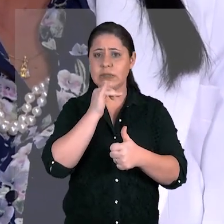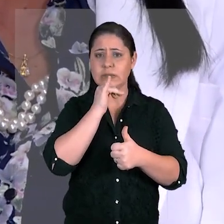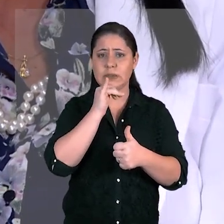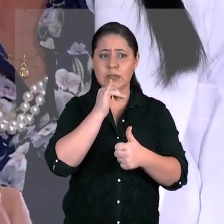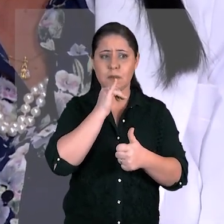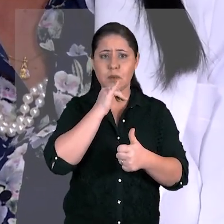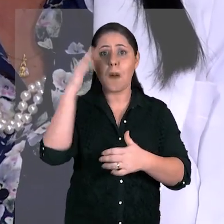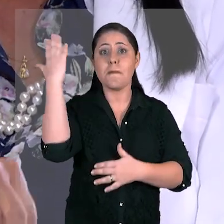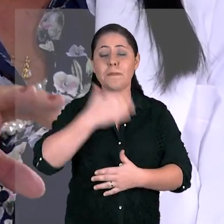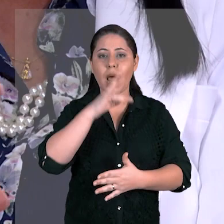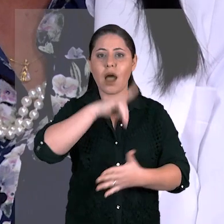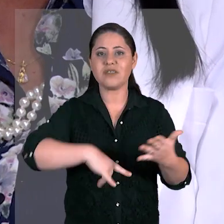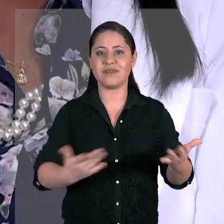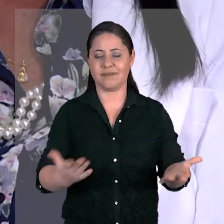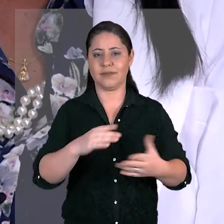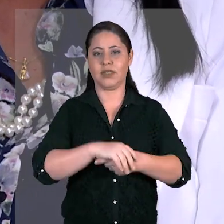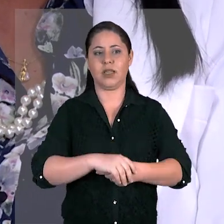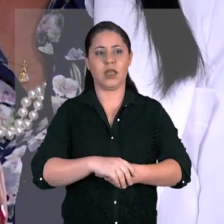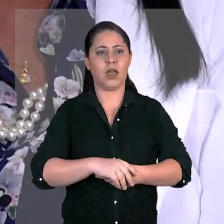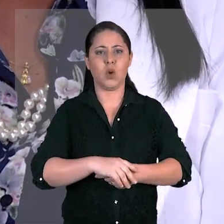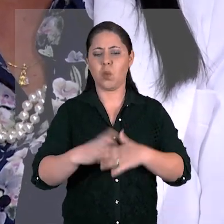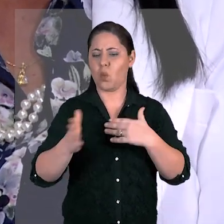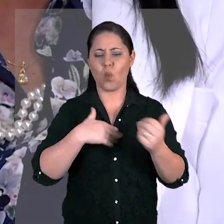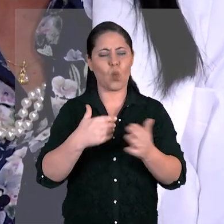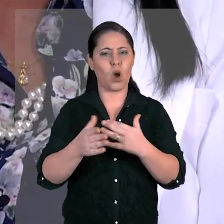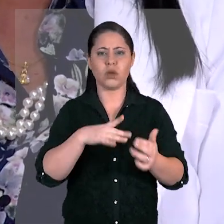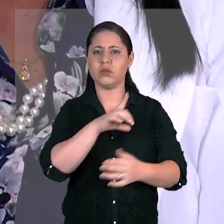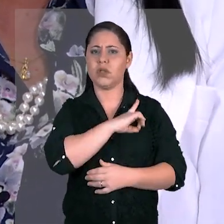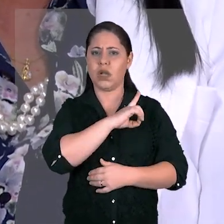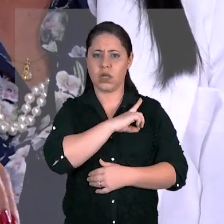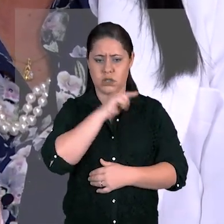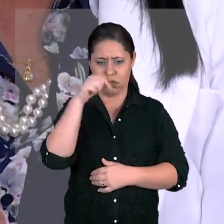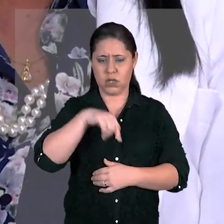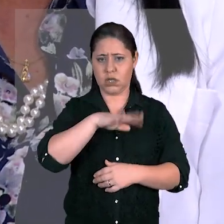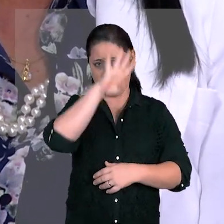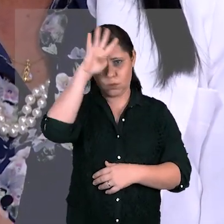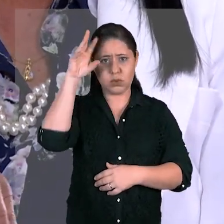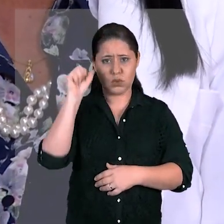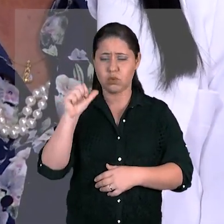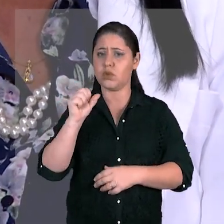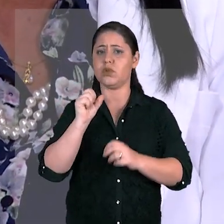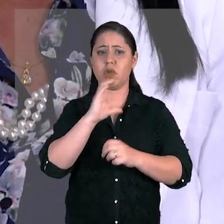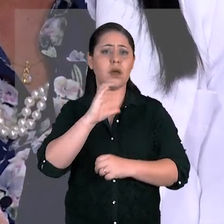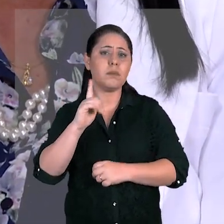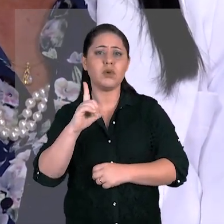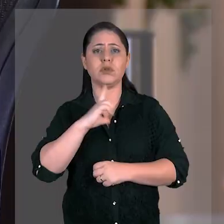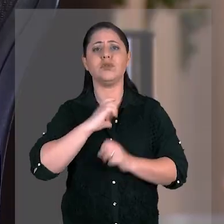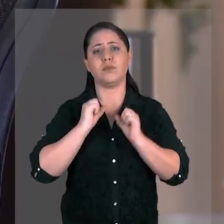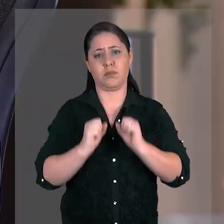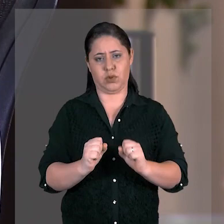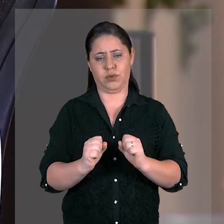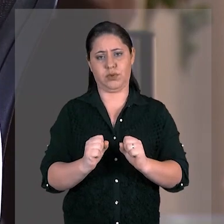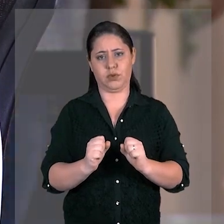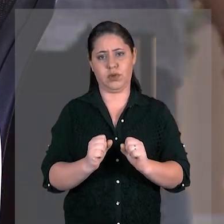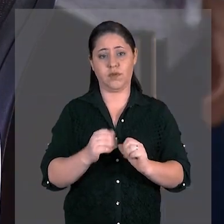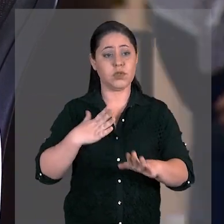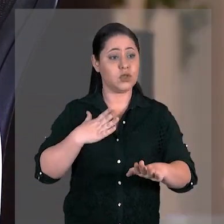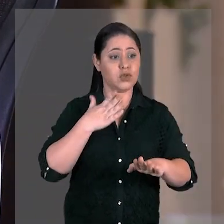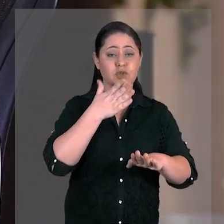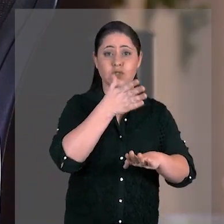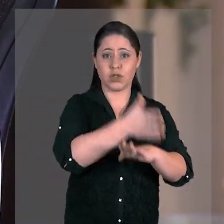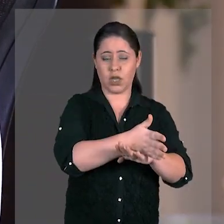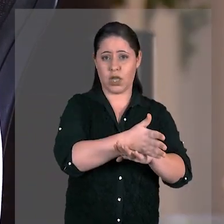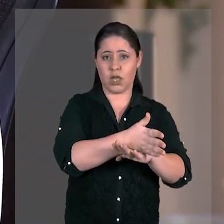delegacias especializadas, de Não preferência? há necessidade. Qualquer delegacia hoje aqui em Mato Grosso do Sul, em Campo Grande,